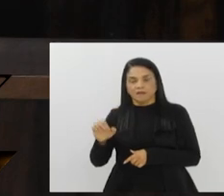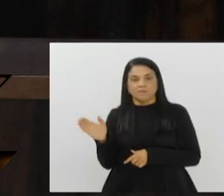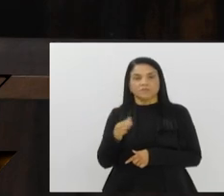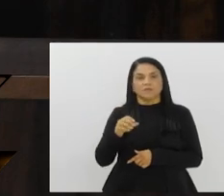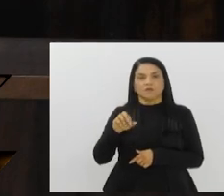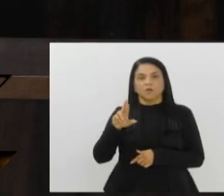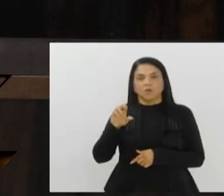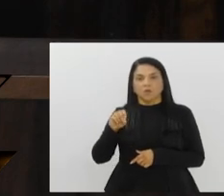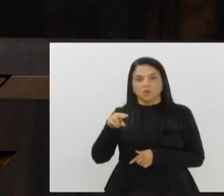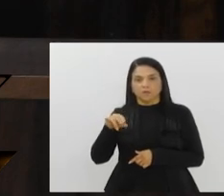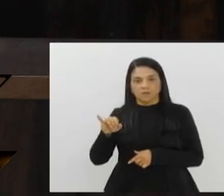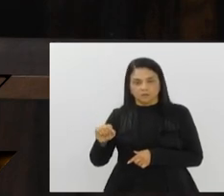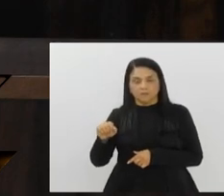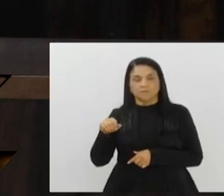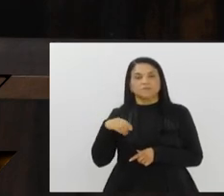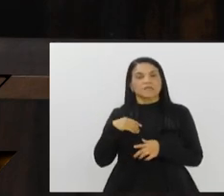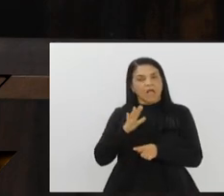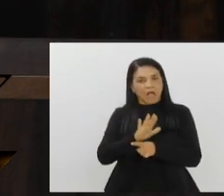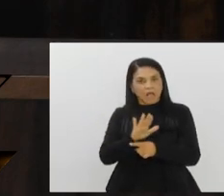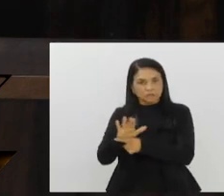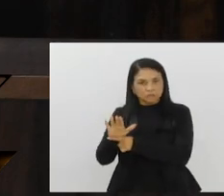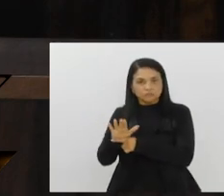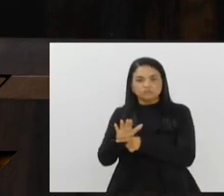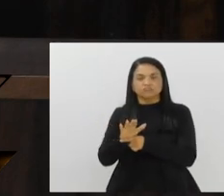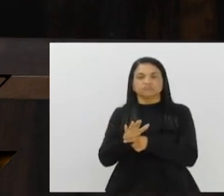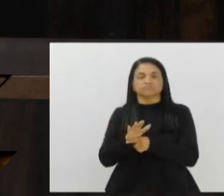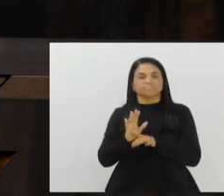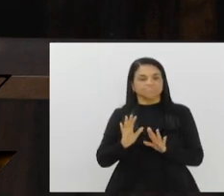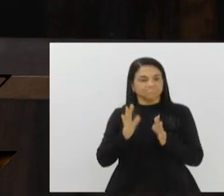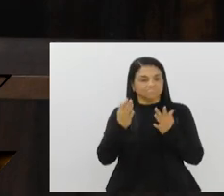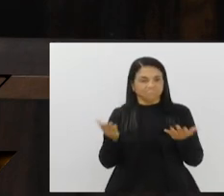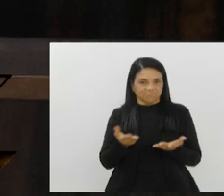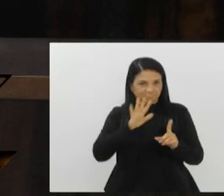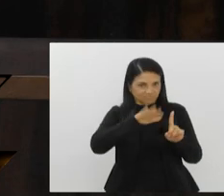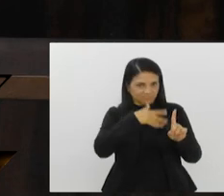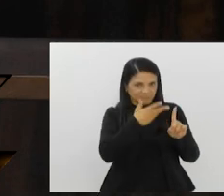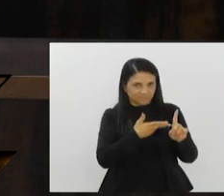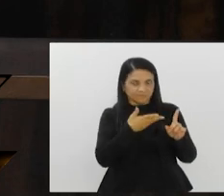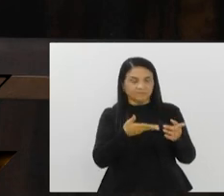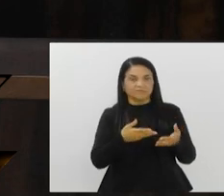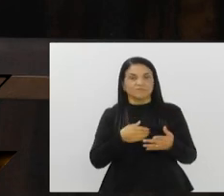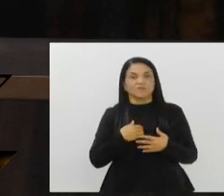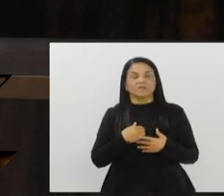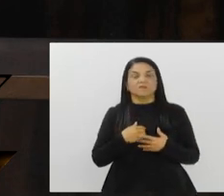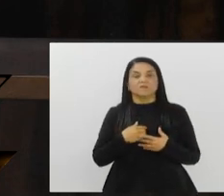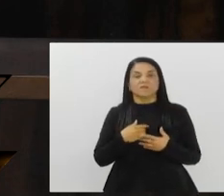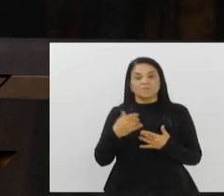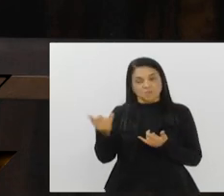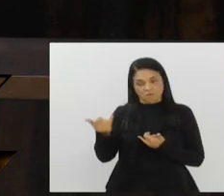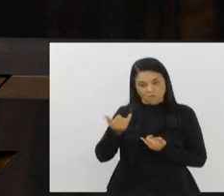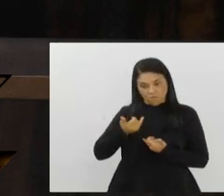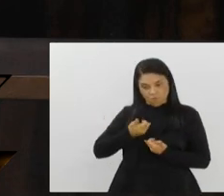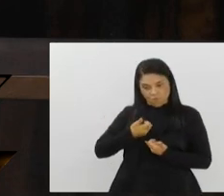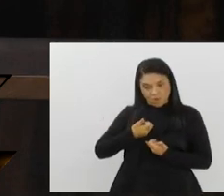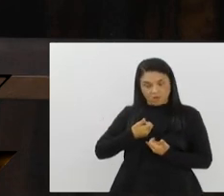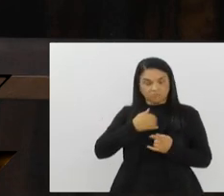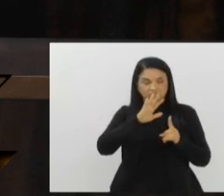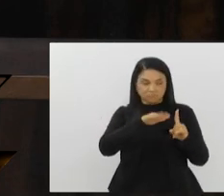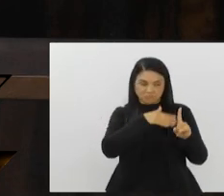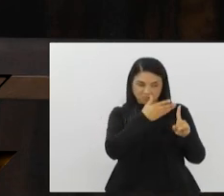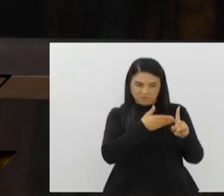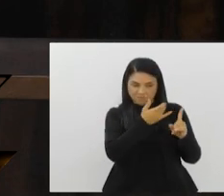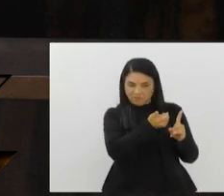ajudaram a eh participar disso bem pelo que eu fui informado pelo nosso homenageado